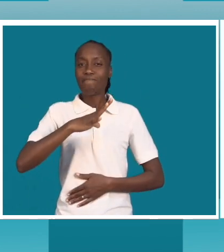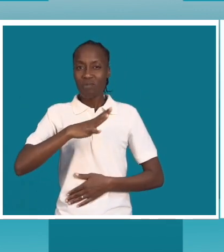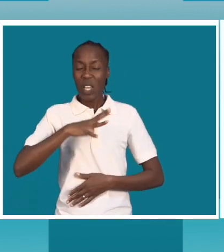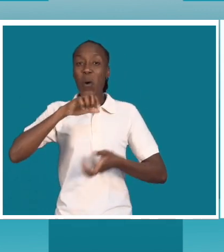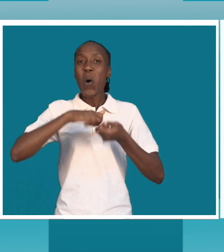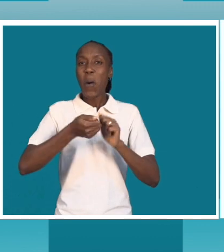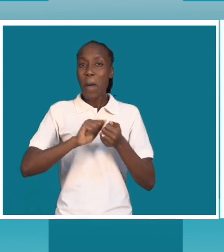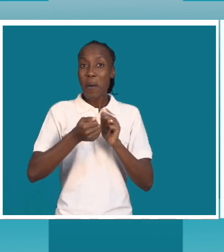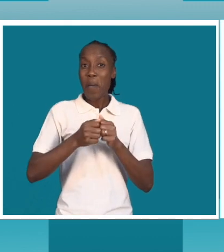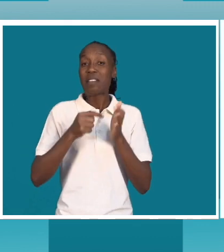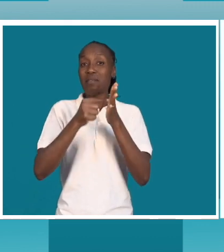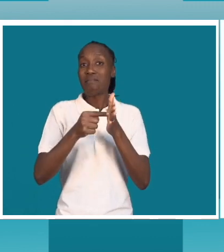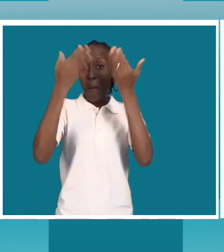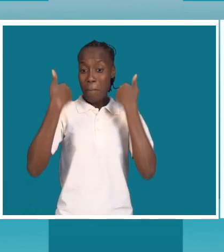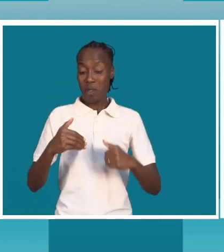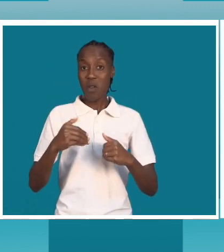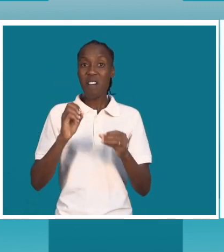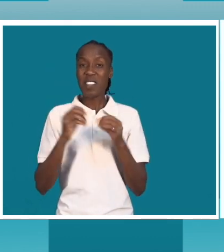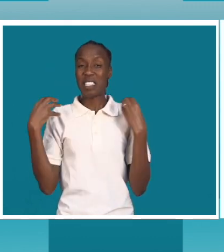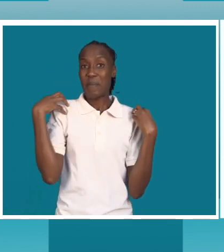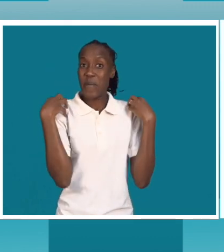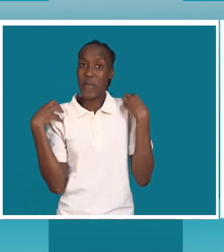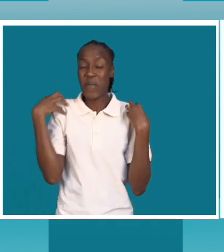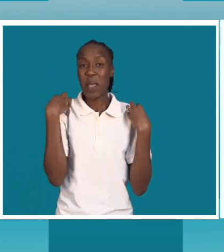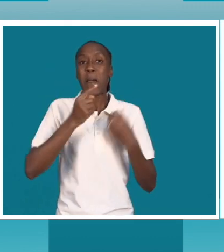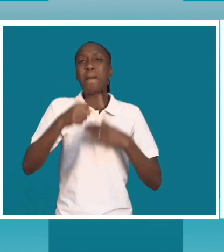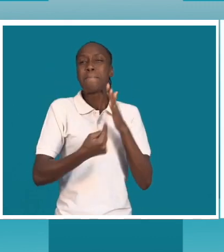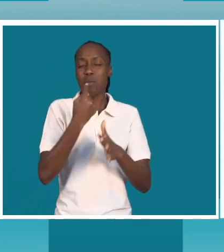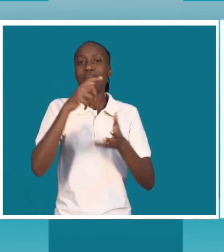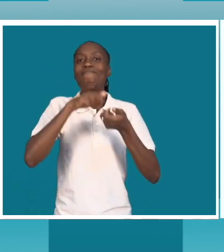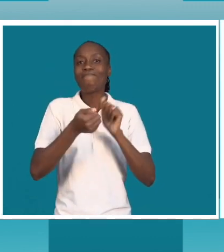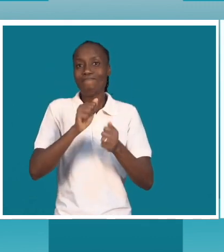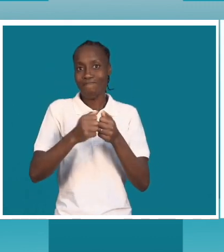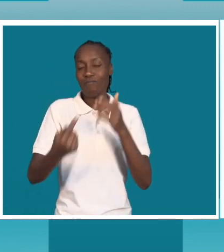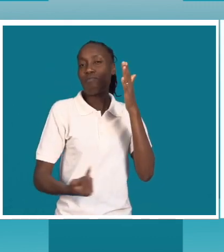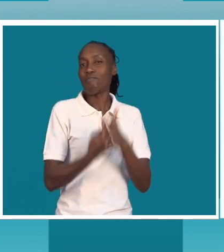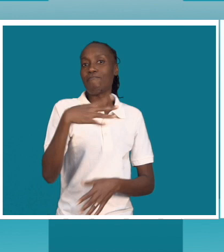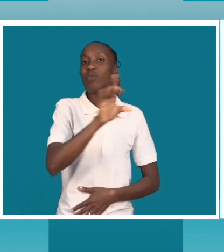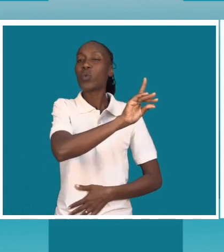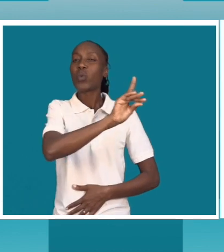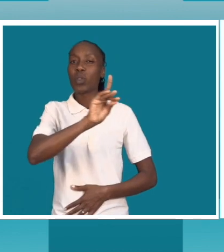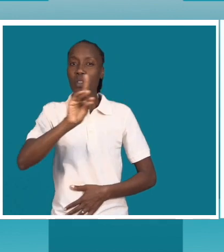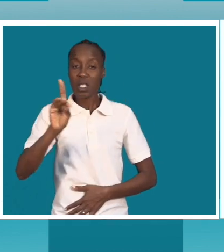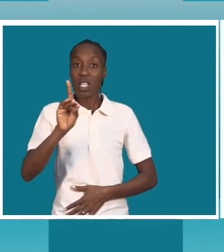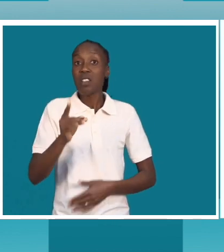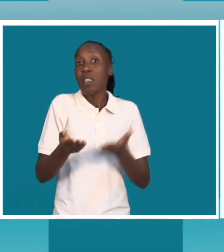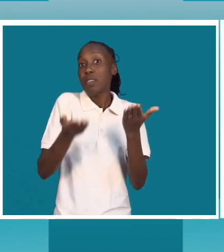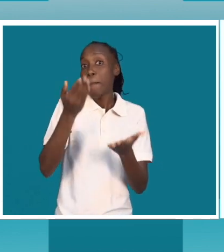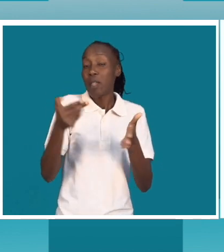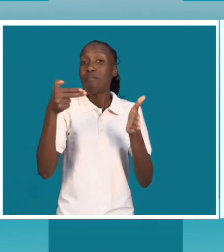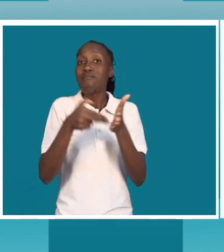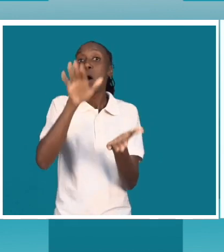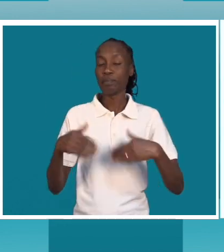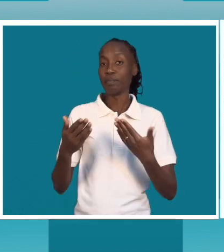que comprometa os movimentos do paciente, ele pode evoluir com uma deficiência físico-motora. Então, tudo tem a ver com a